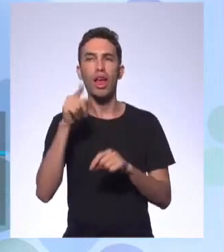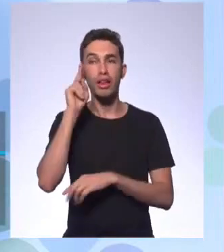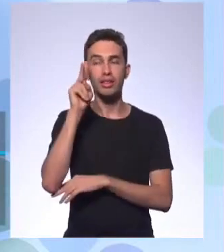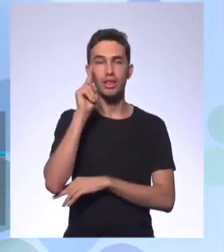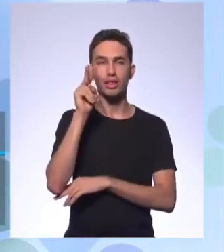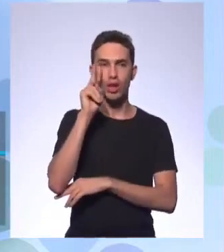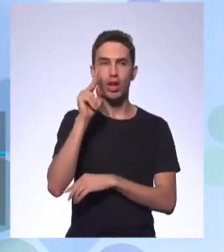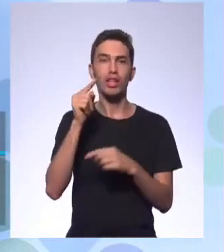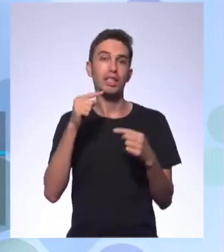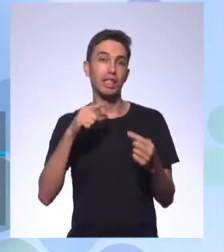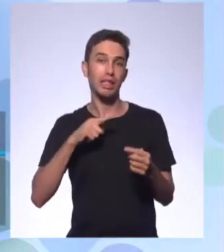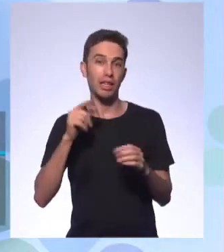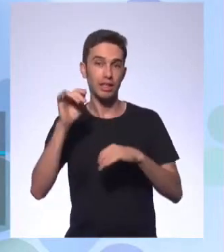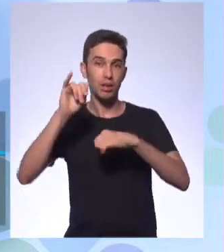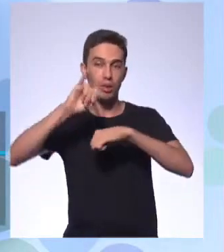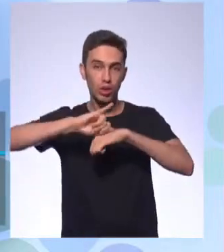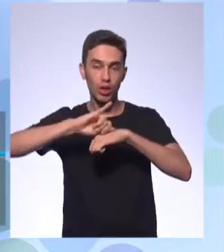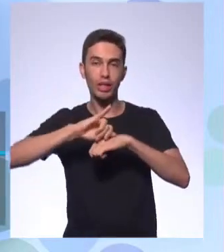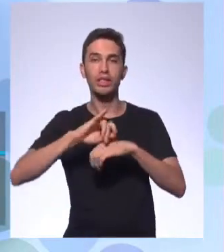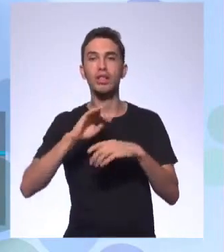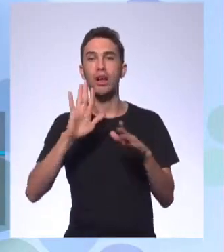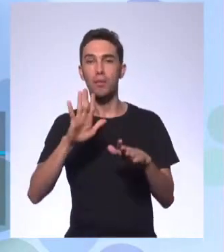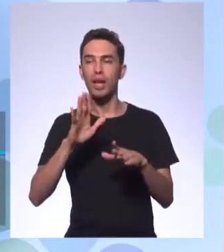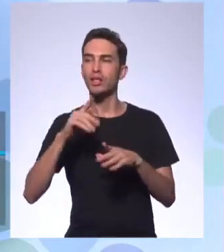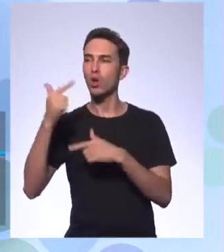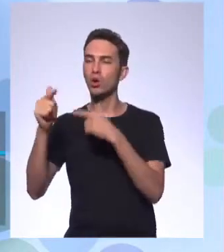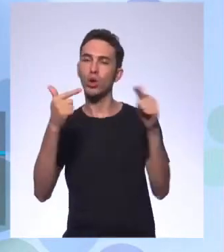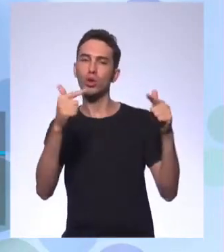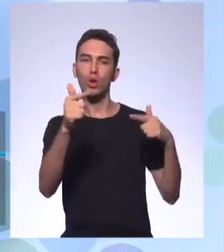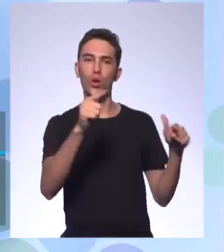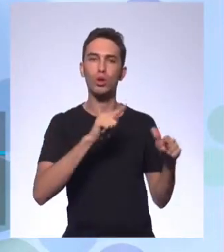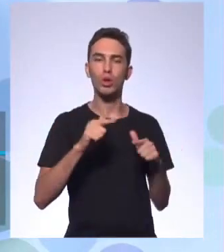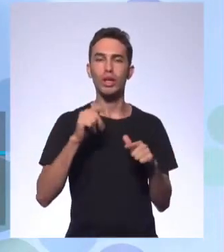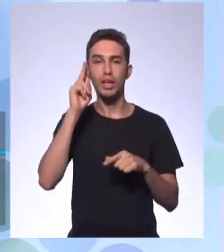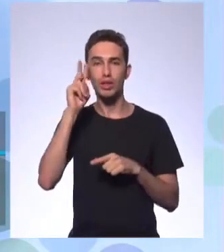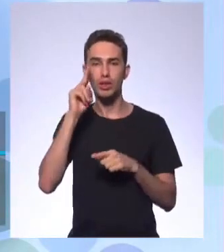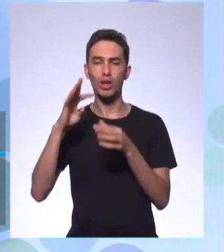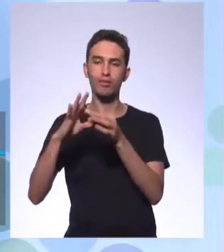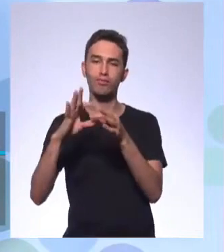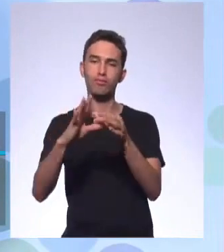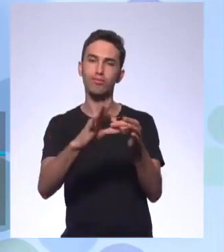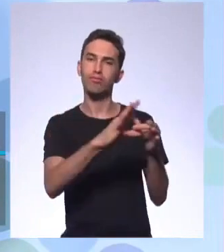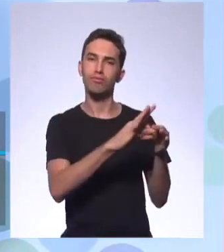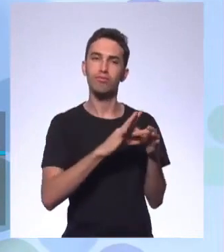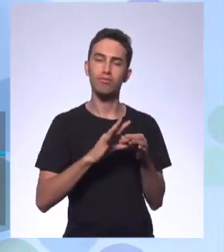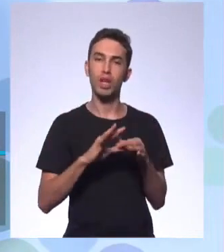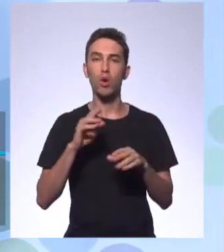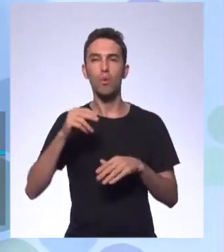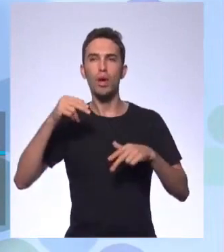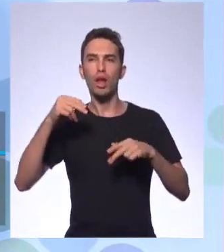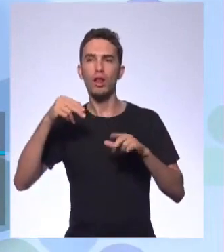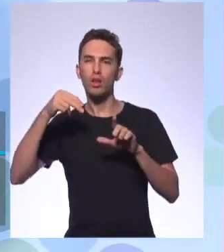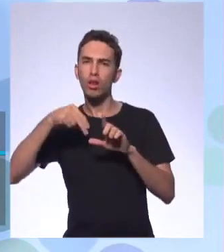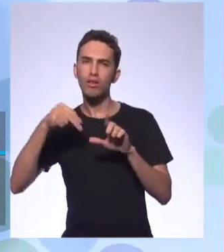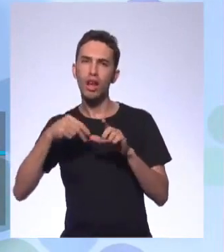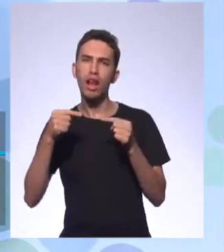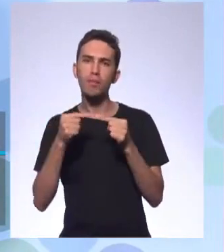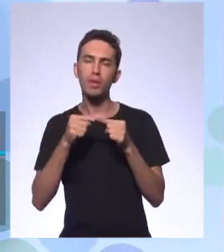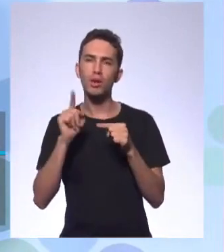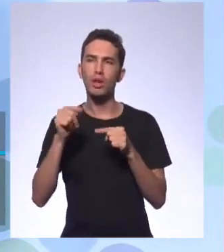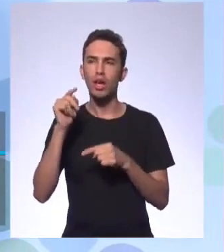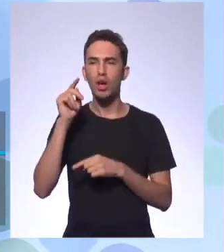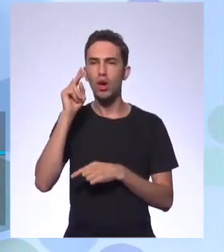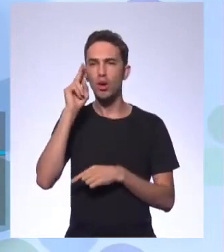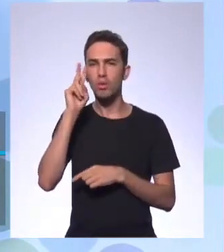têm uma história central e várias outras histórias se entrelaçando nela. Tá? Uma novela é uma história que vai